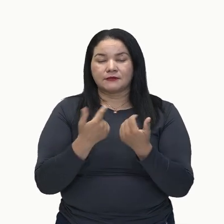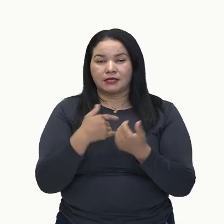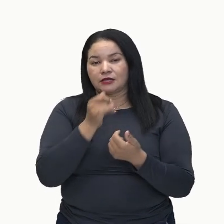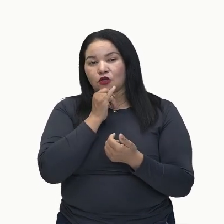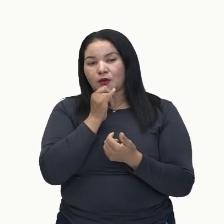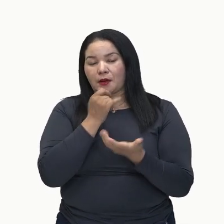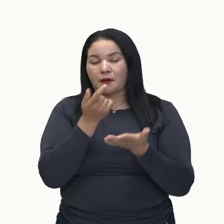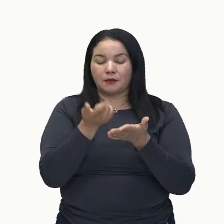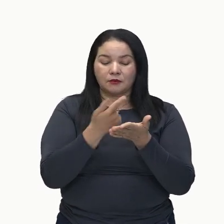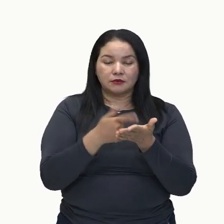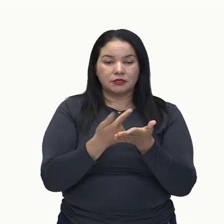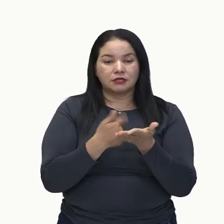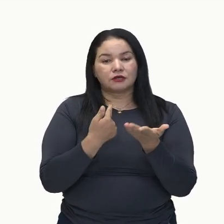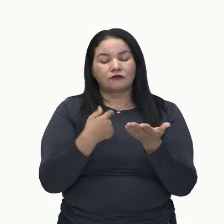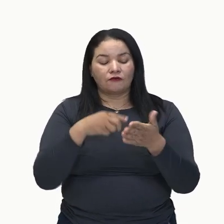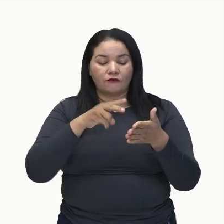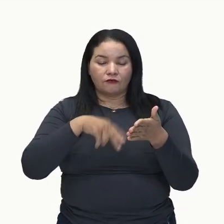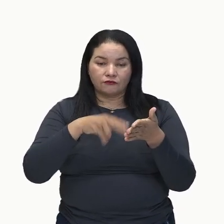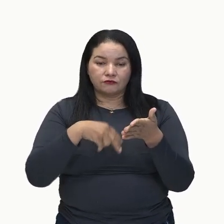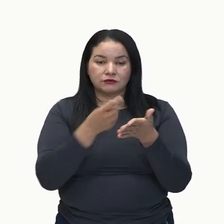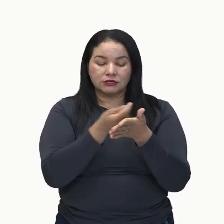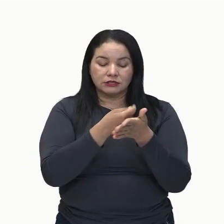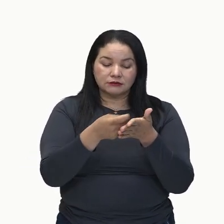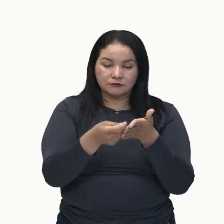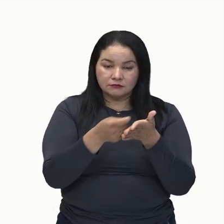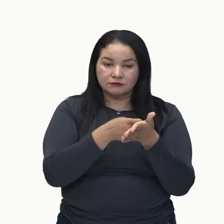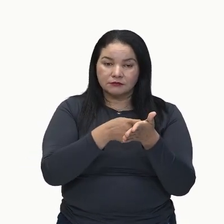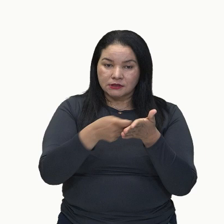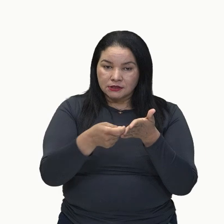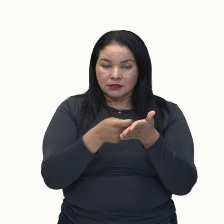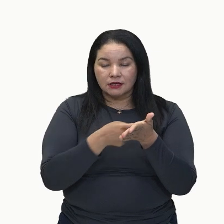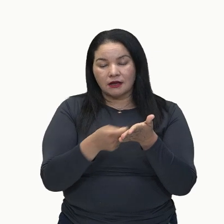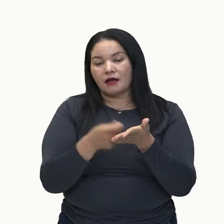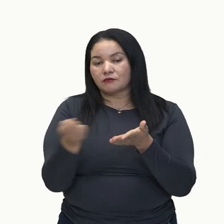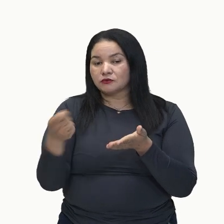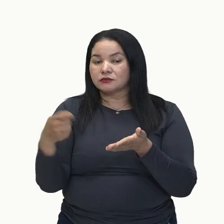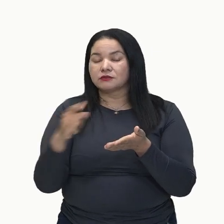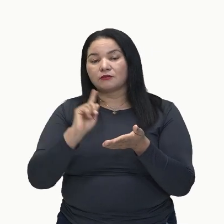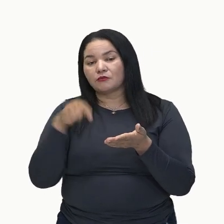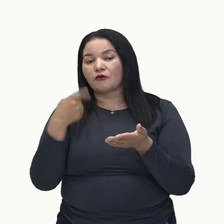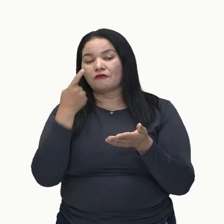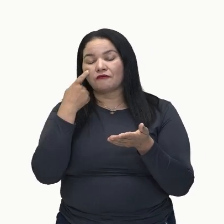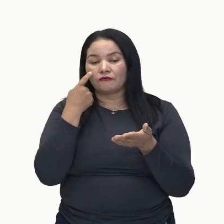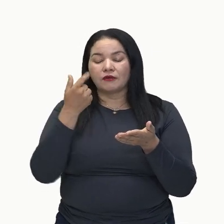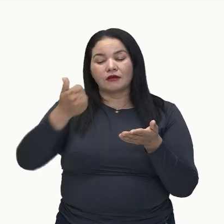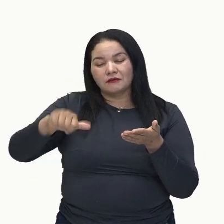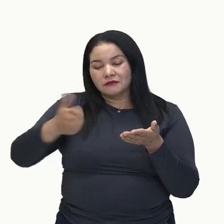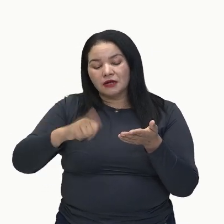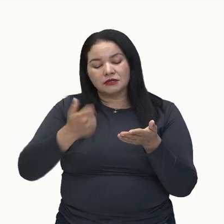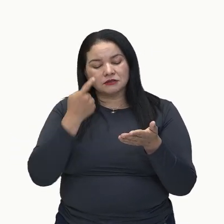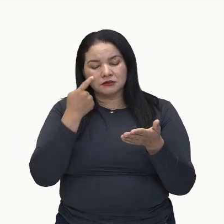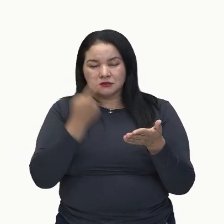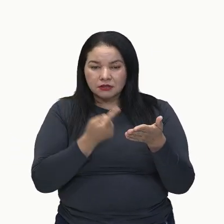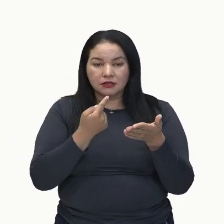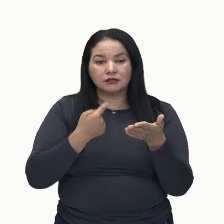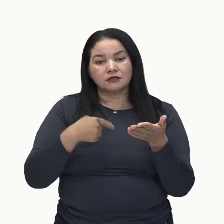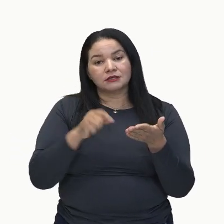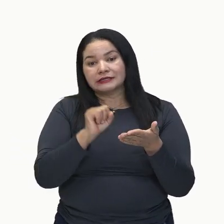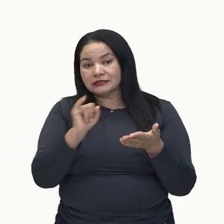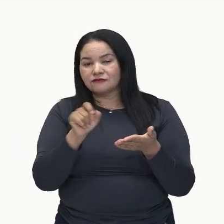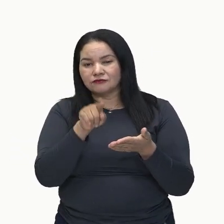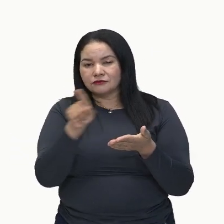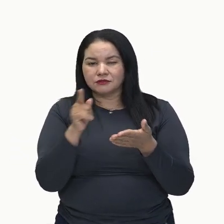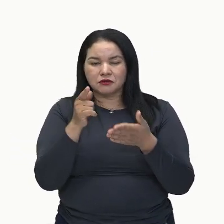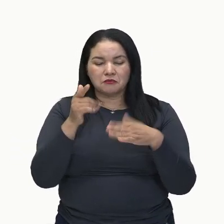começar a marcar. Aí você pode fazer essa brincadeira de analisar, mesmo que você não seja